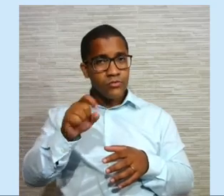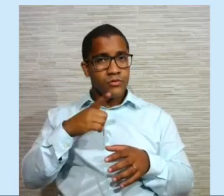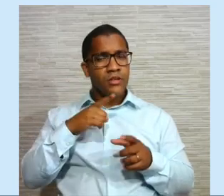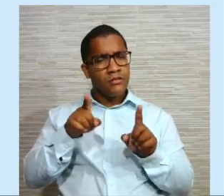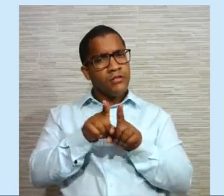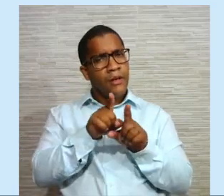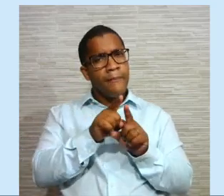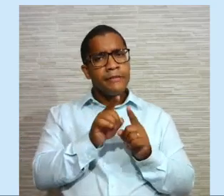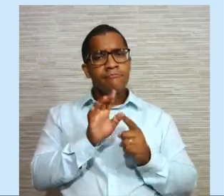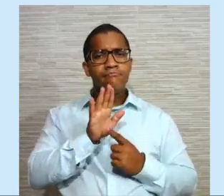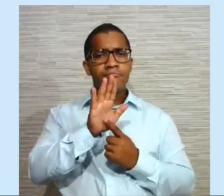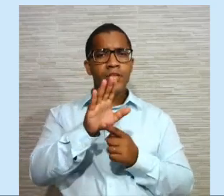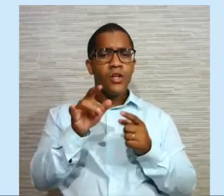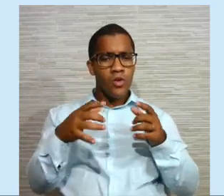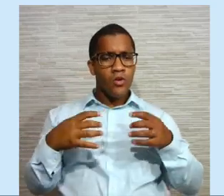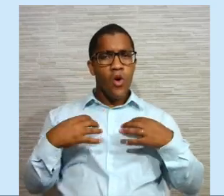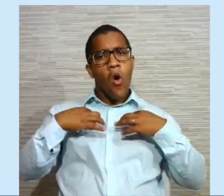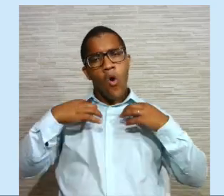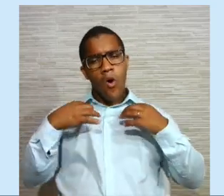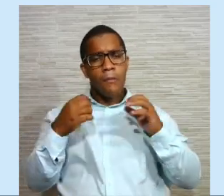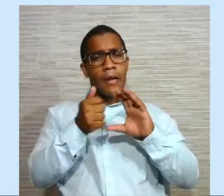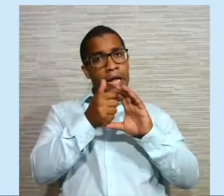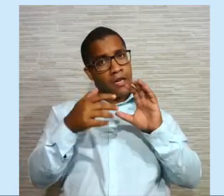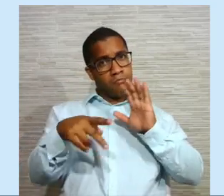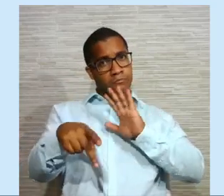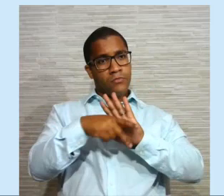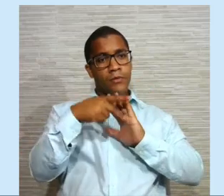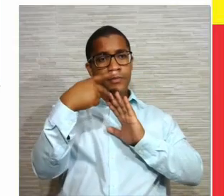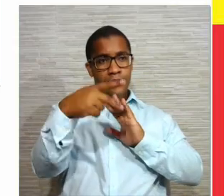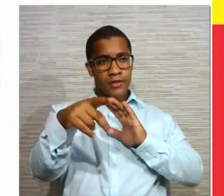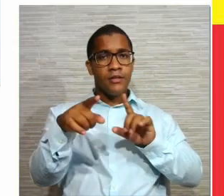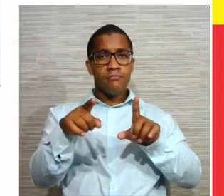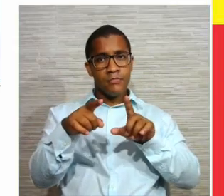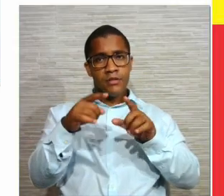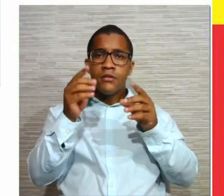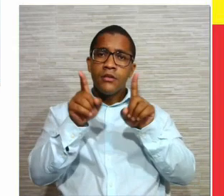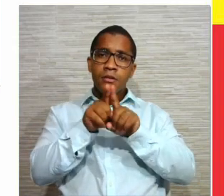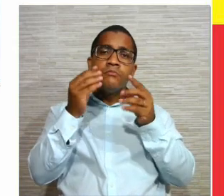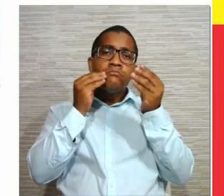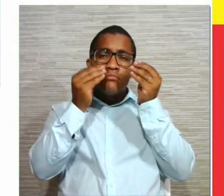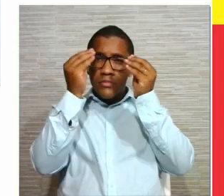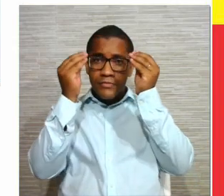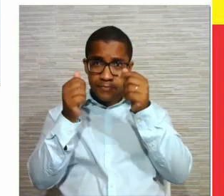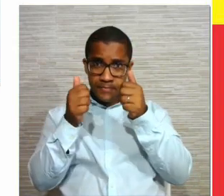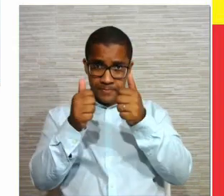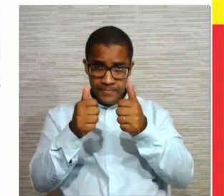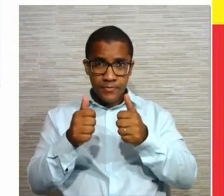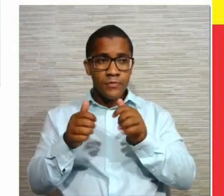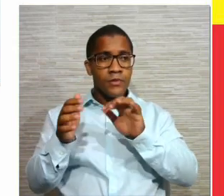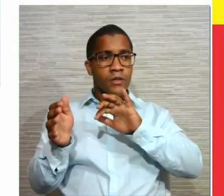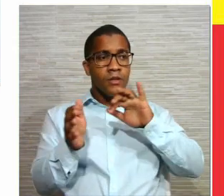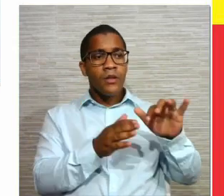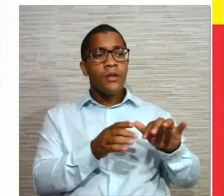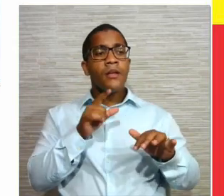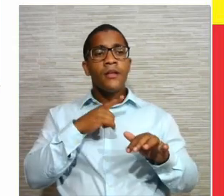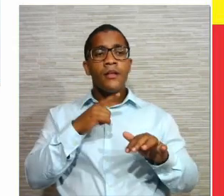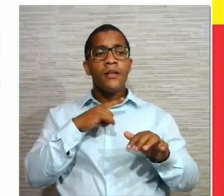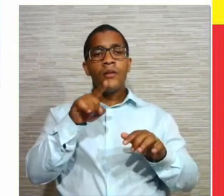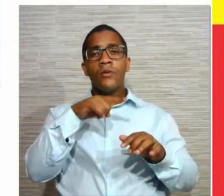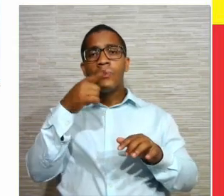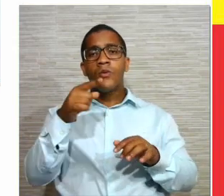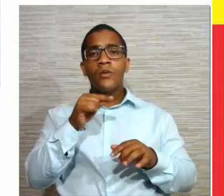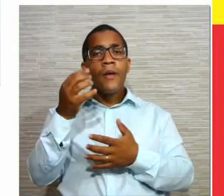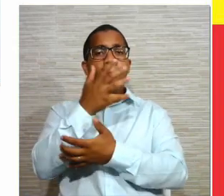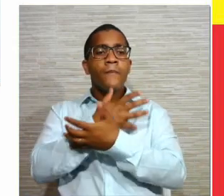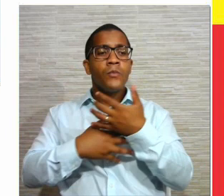eles também se apresentavam, né, com figurinos característicos e maquiados. O som do glam rock vai do hard